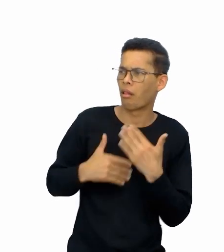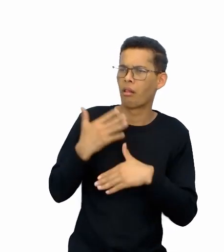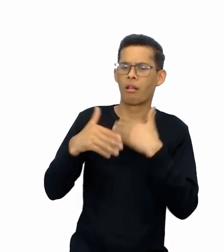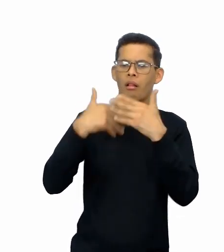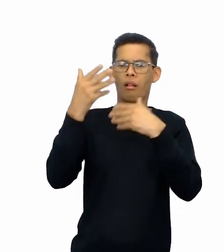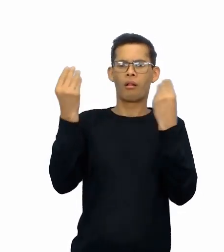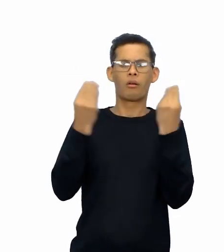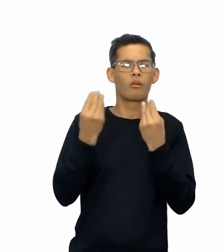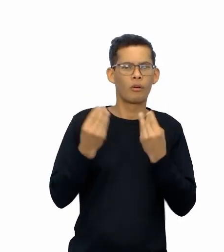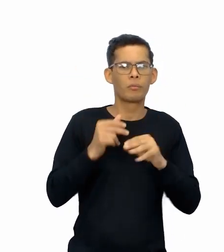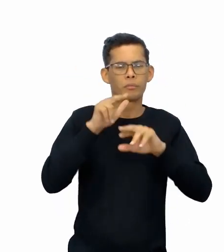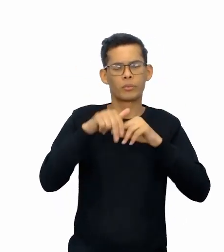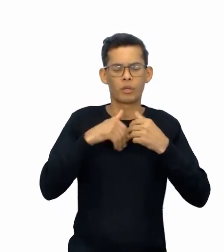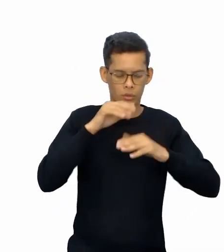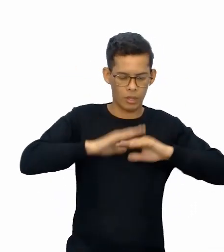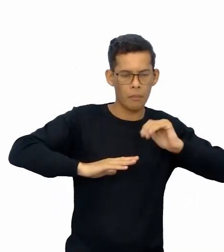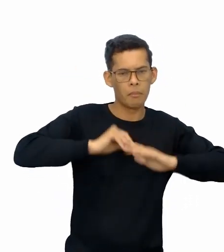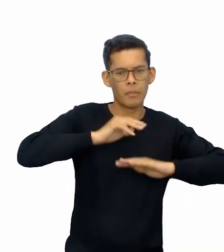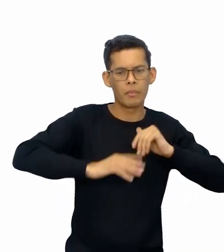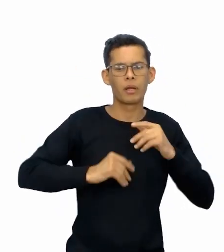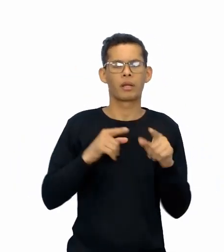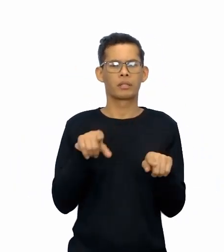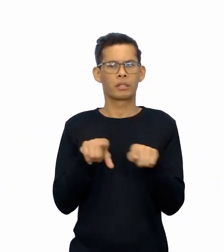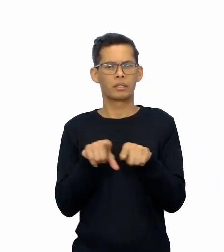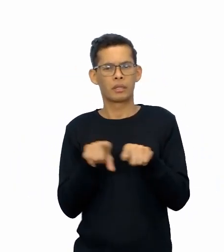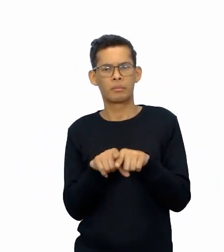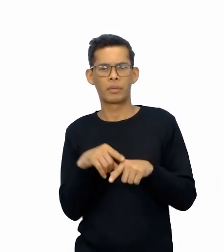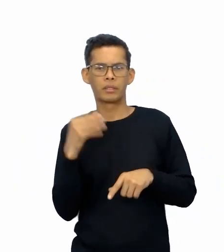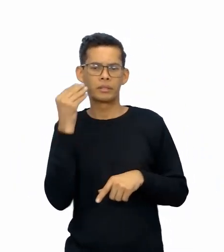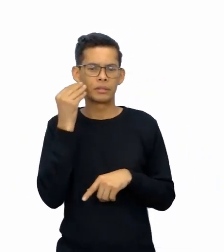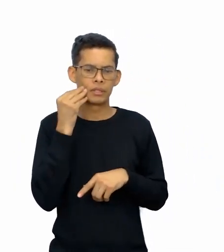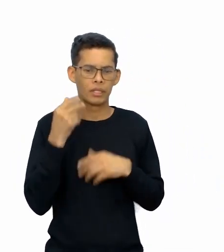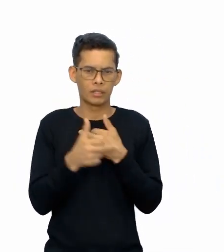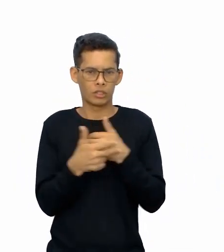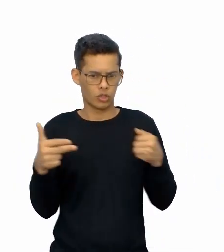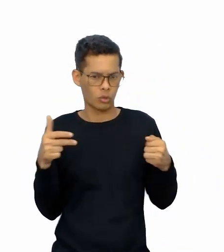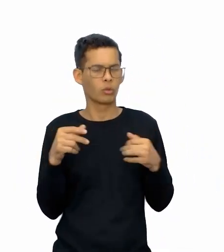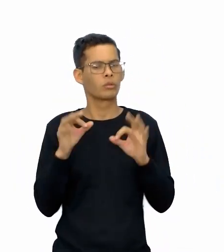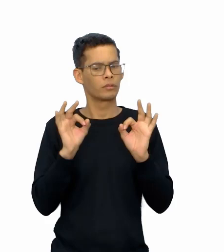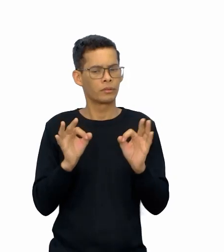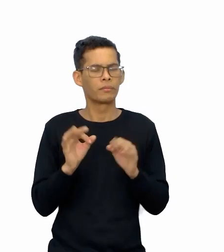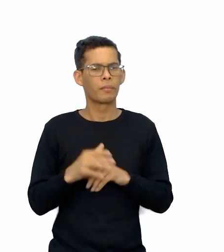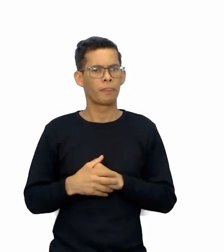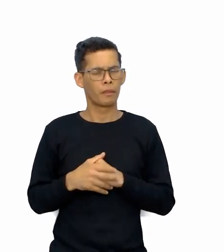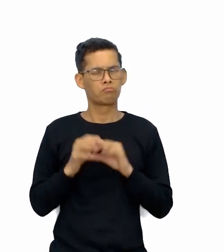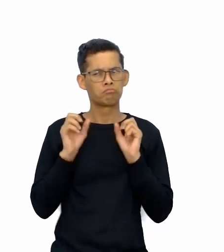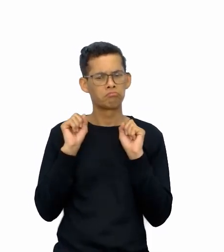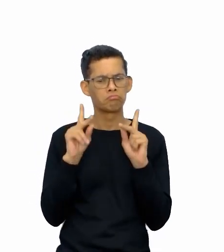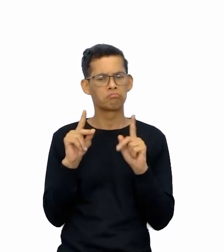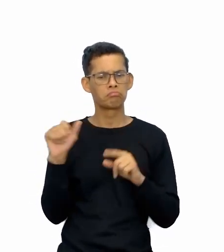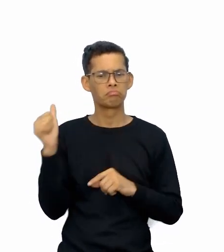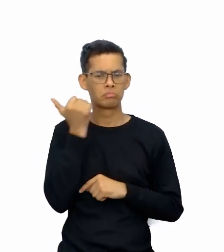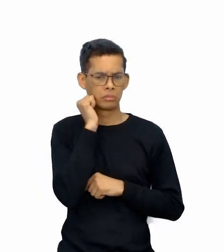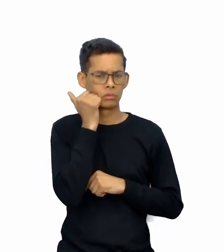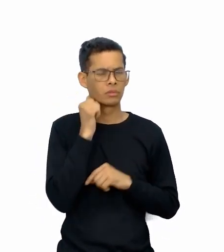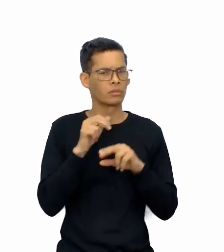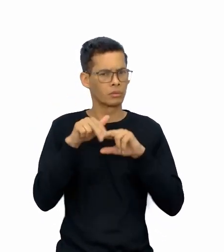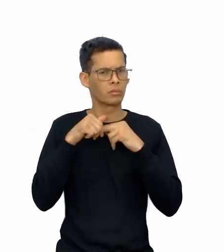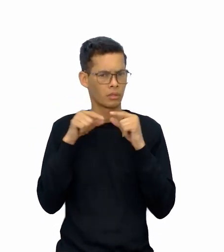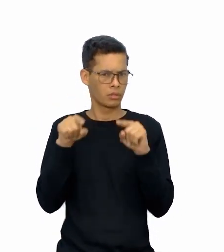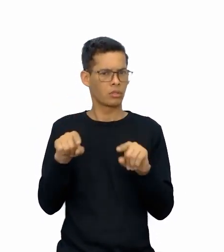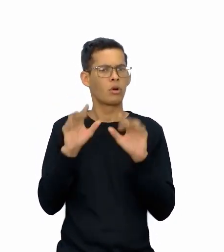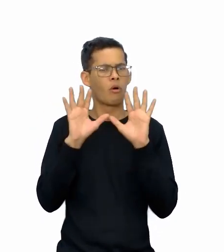evolui através de práticas, através de experimentação. Tá, a ciência evolui através disso. Mas e quando a